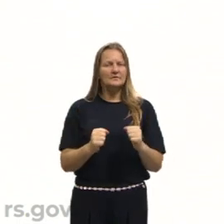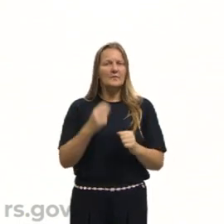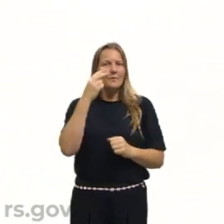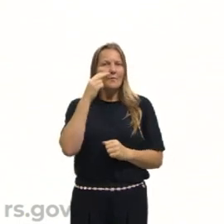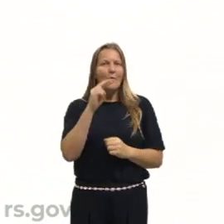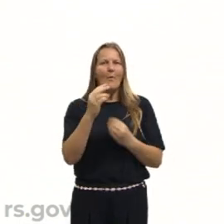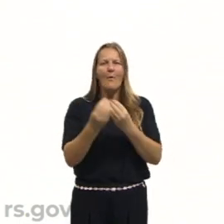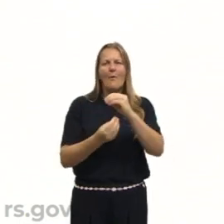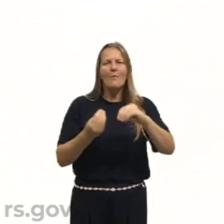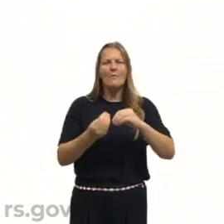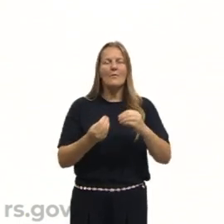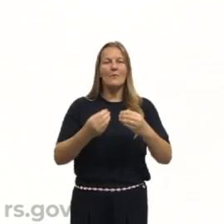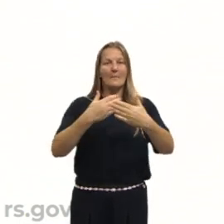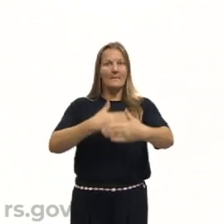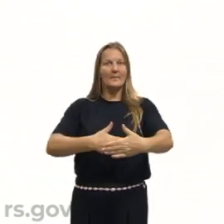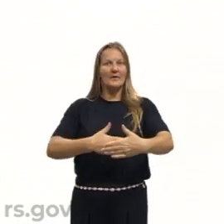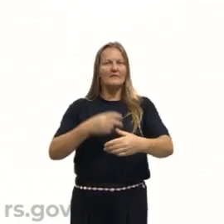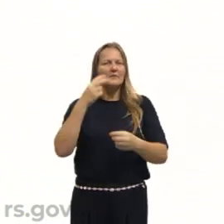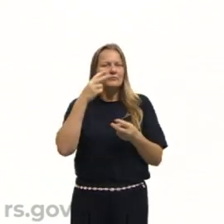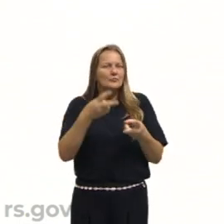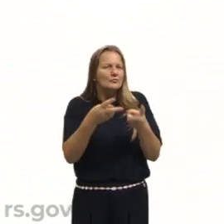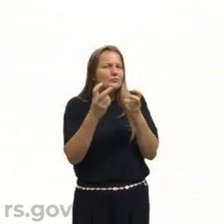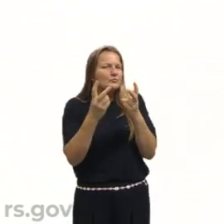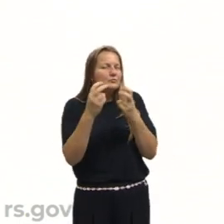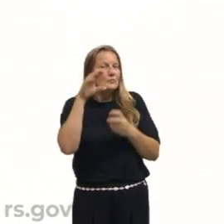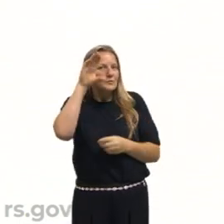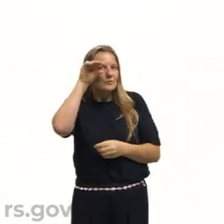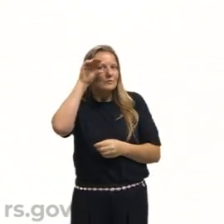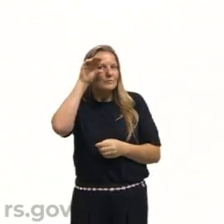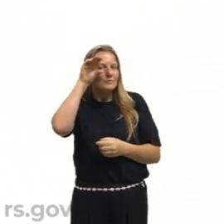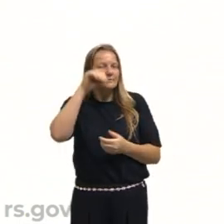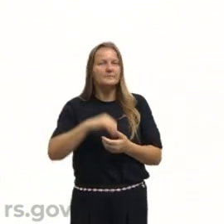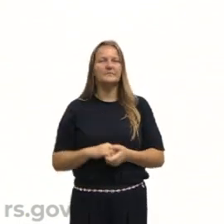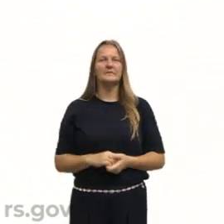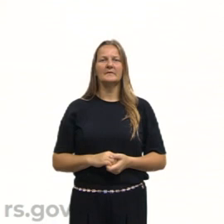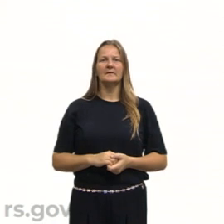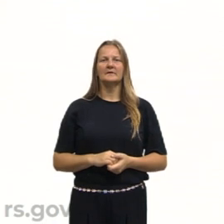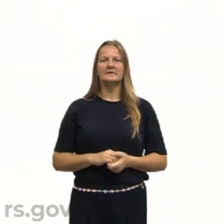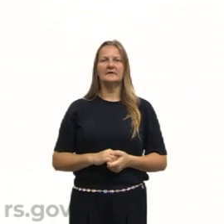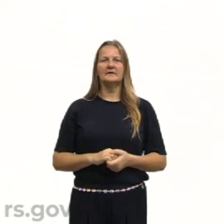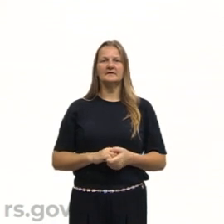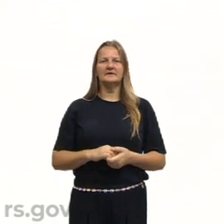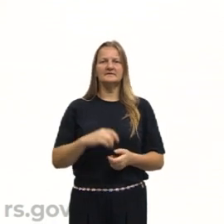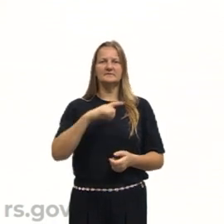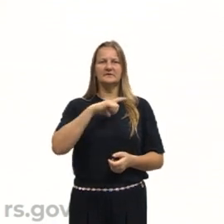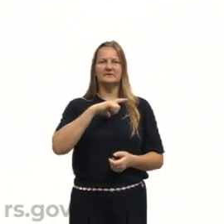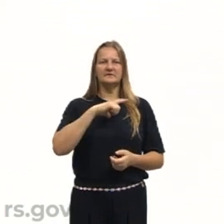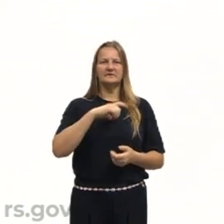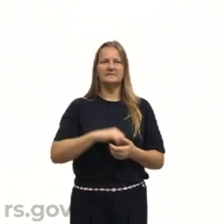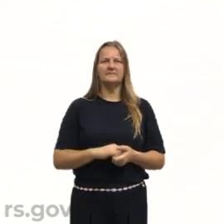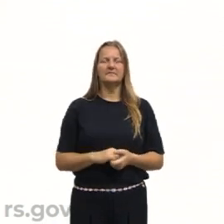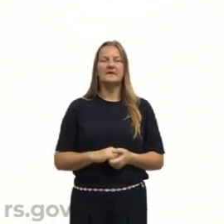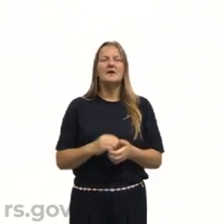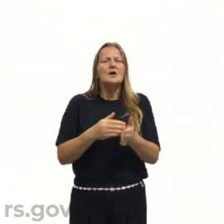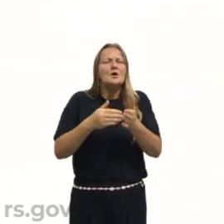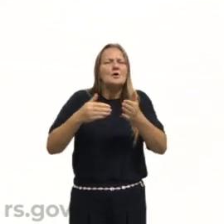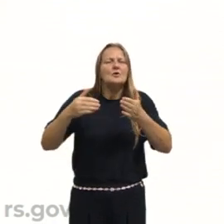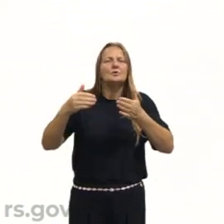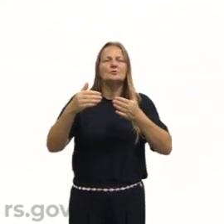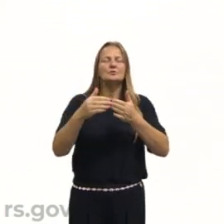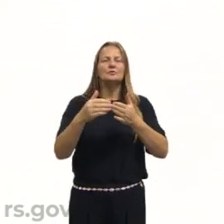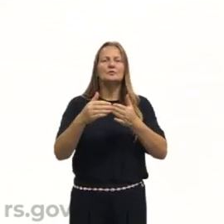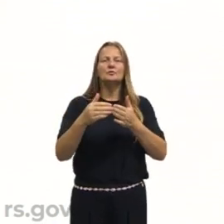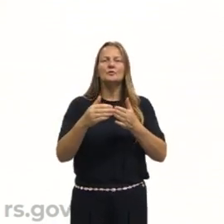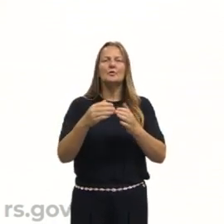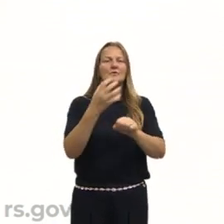dentro da prova nós podemos observar que elas foram contempladas na íntegra dentro da prova do Enem em todas as